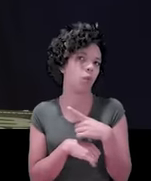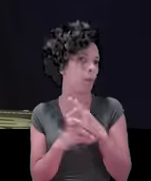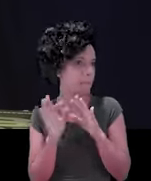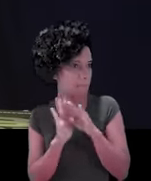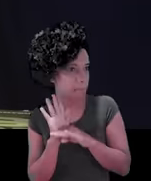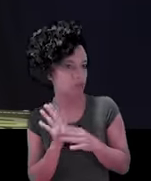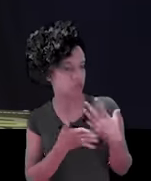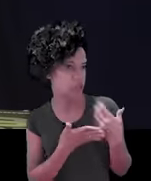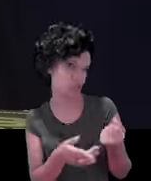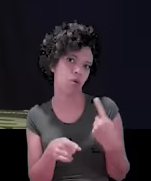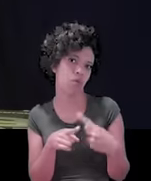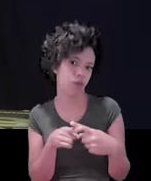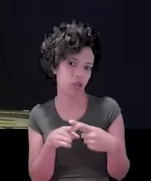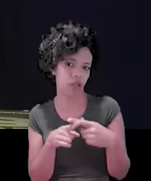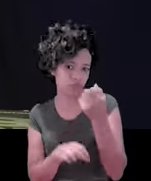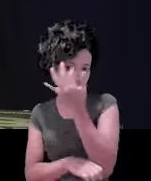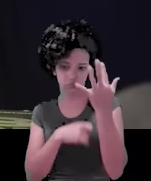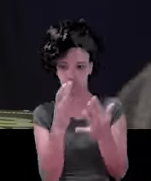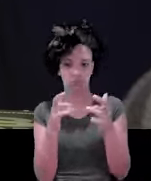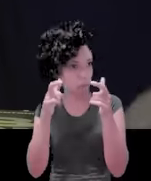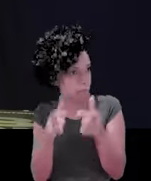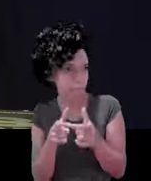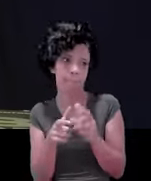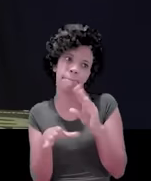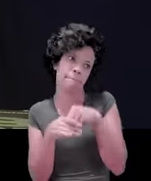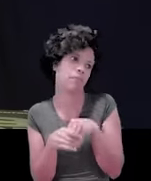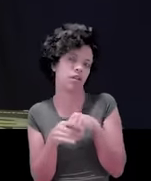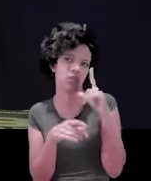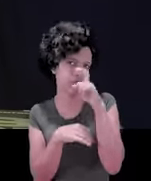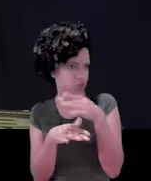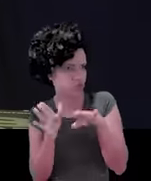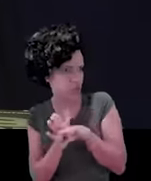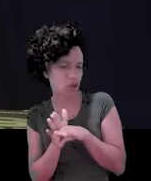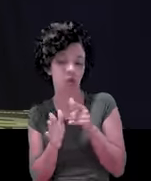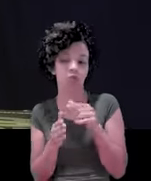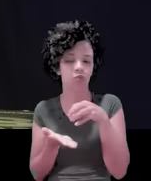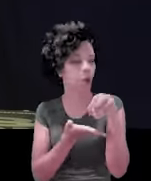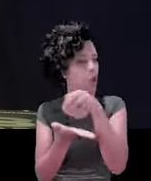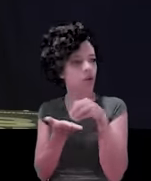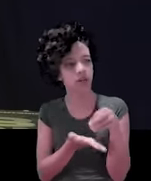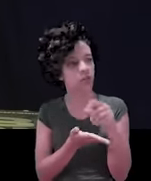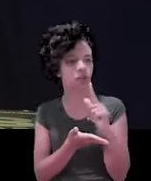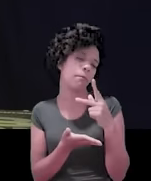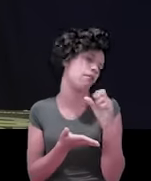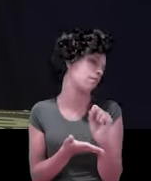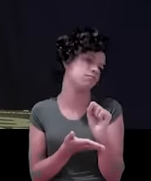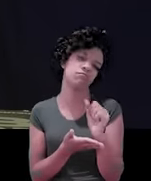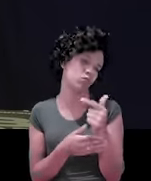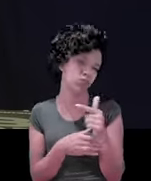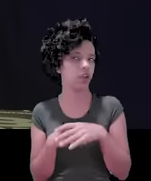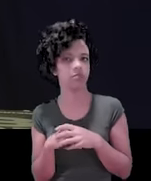plano de Resgate Porque eu tava no meio da floresta ainda é muito difícil chegar lá a gente não tinha localização do extrato GPS